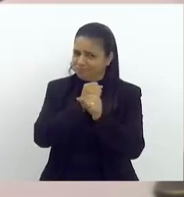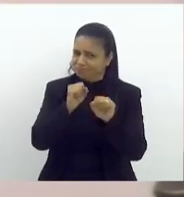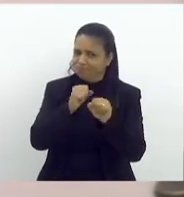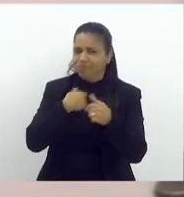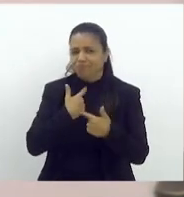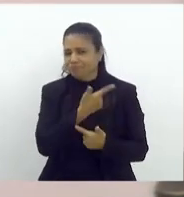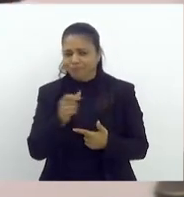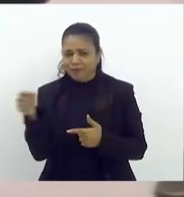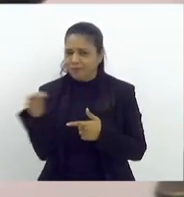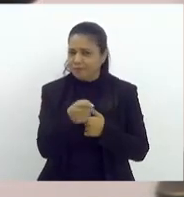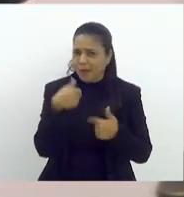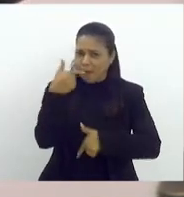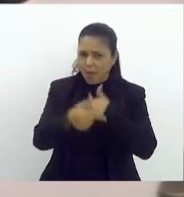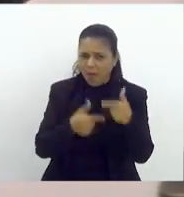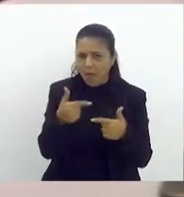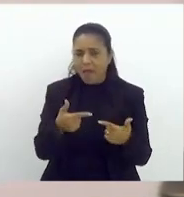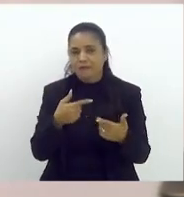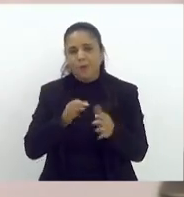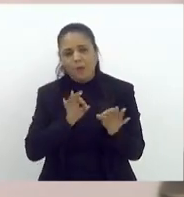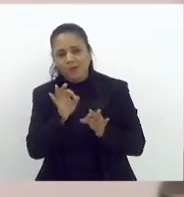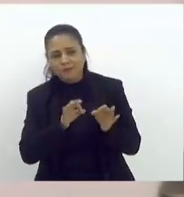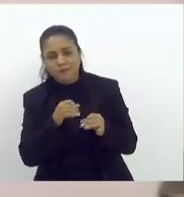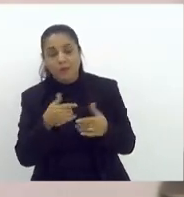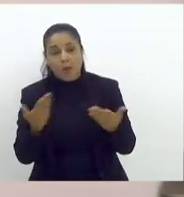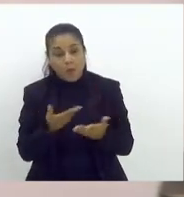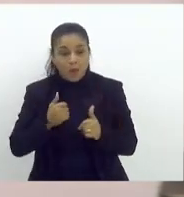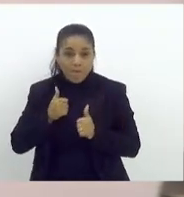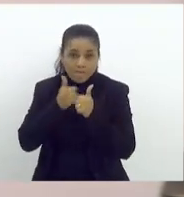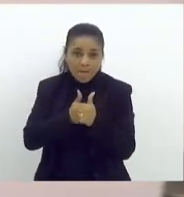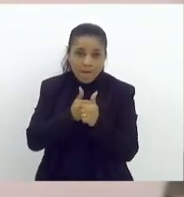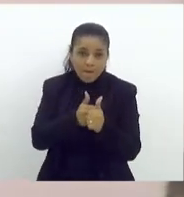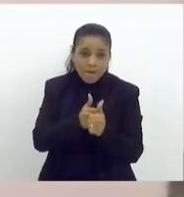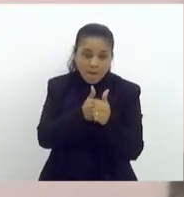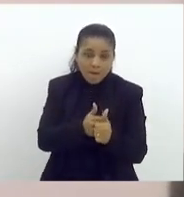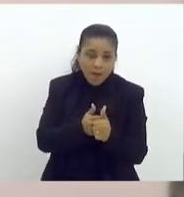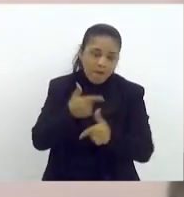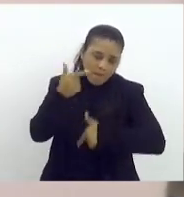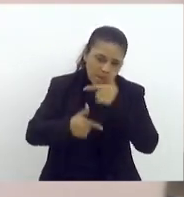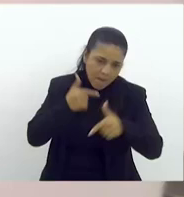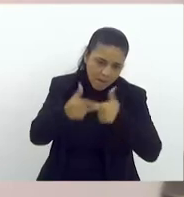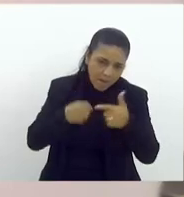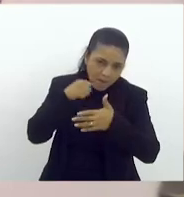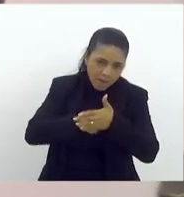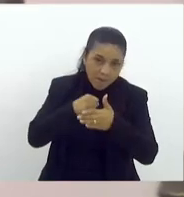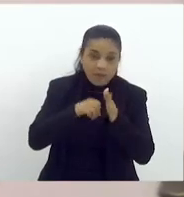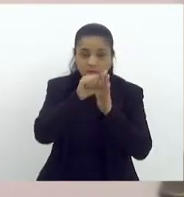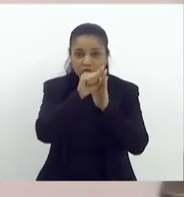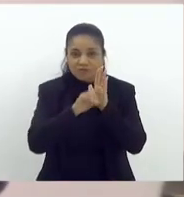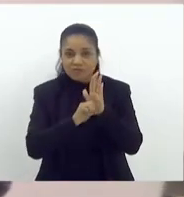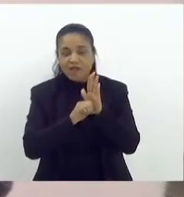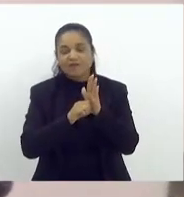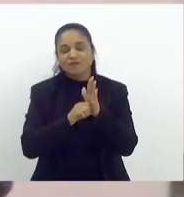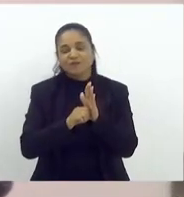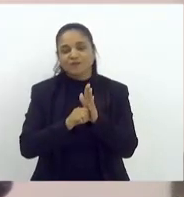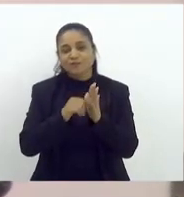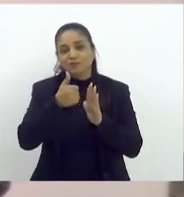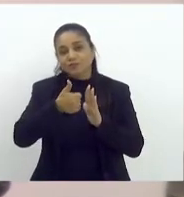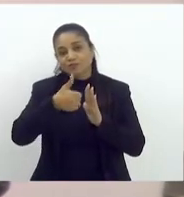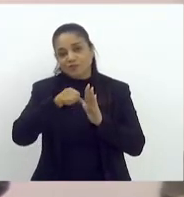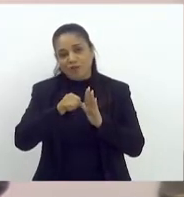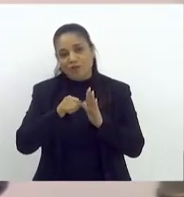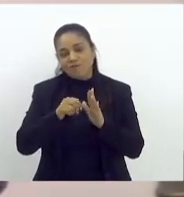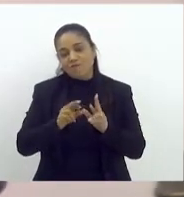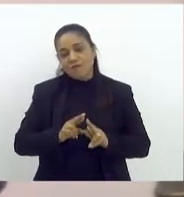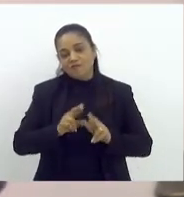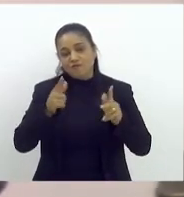teve emprego Desde aquela época a gente não teve organização então a gente tá tentando correr atrás de Mano desde o século 19 atrás dessa diferença então